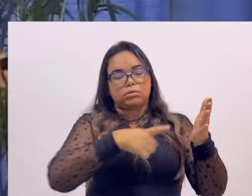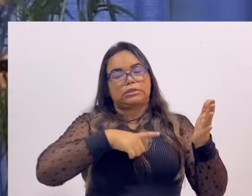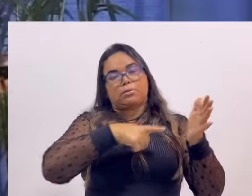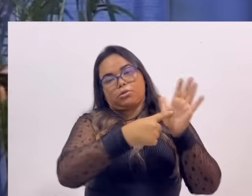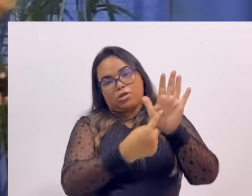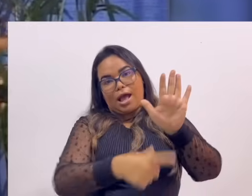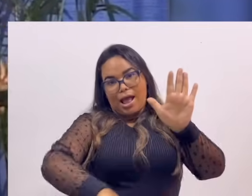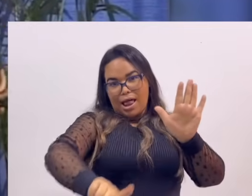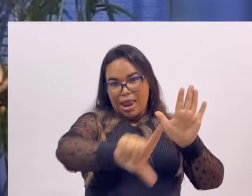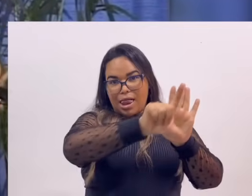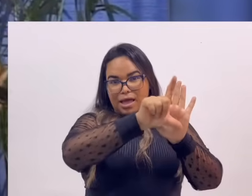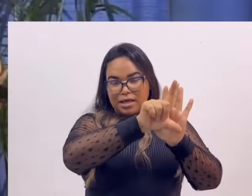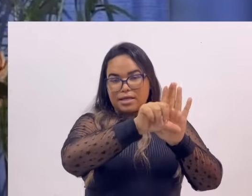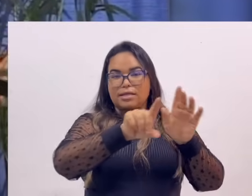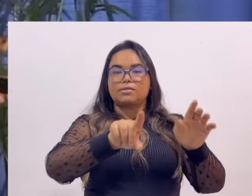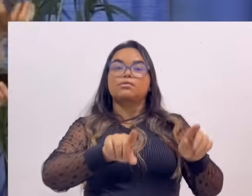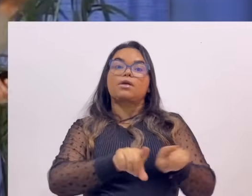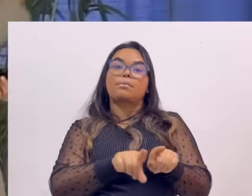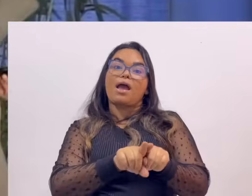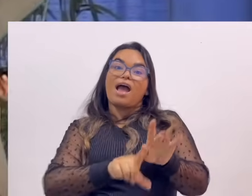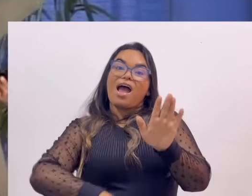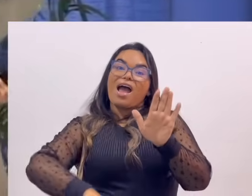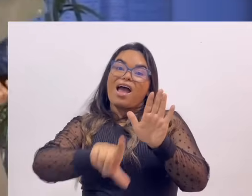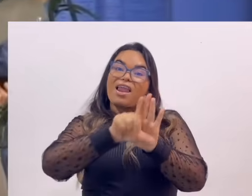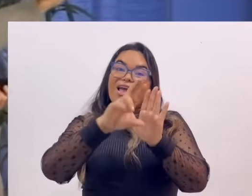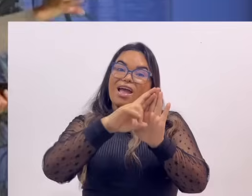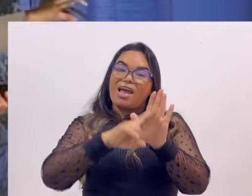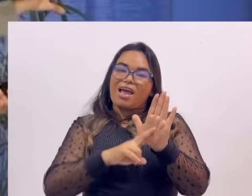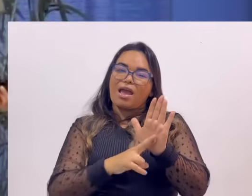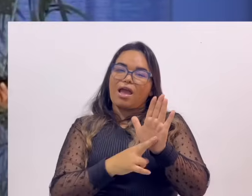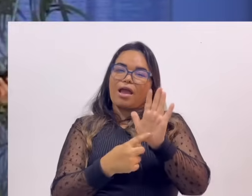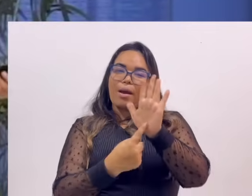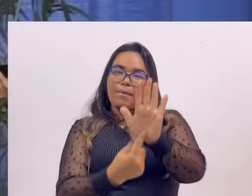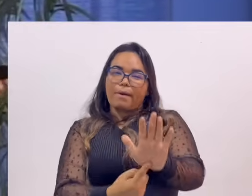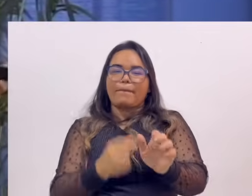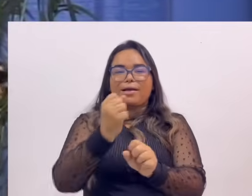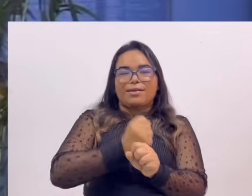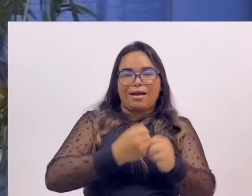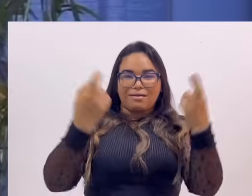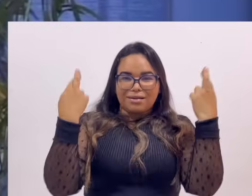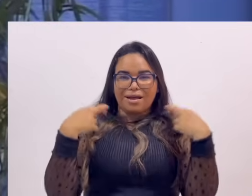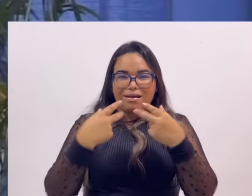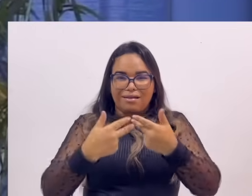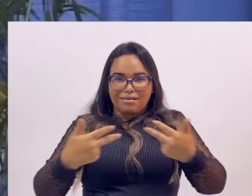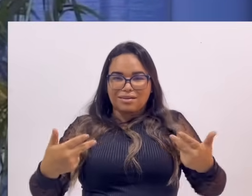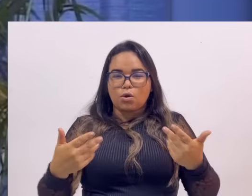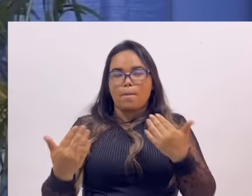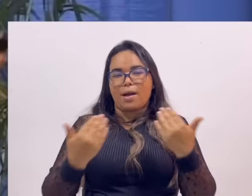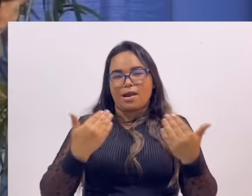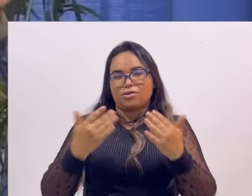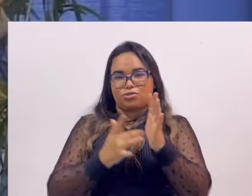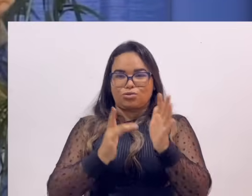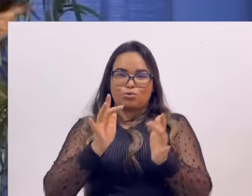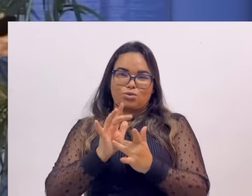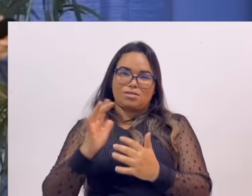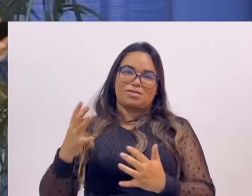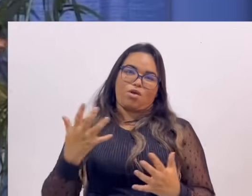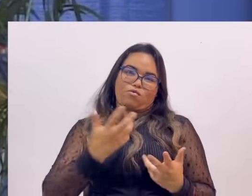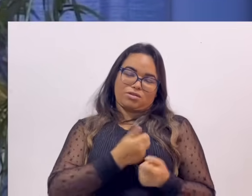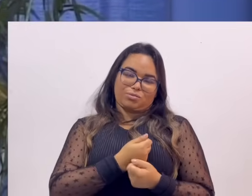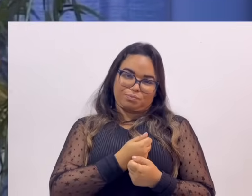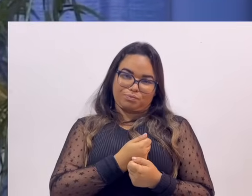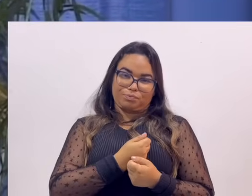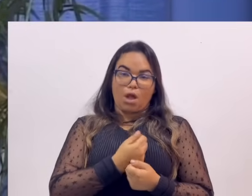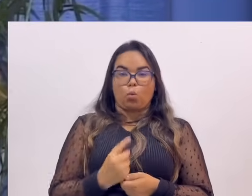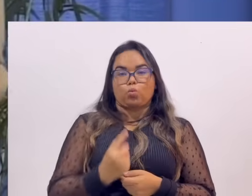falam da lei e a lei cerimonial nos fala sobre o remédio para o pecado e já que a solução está em uma pessoa,